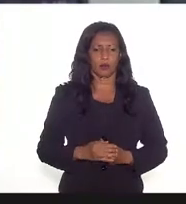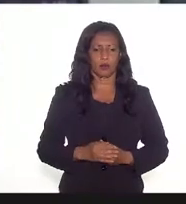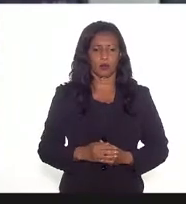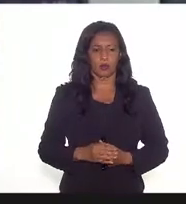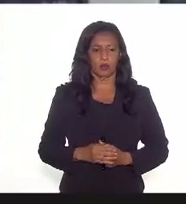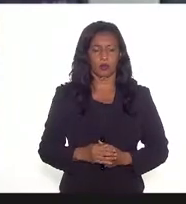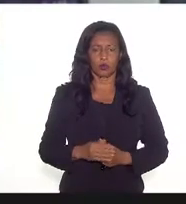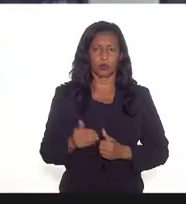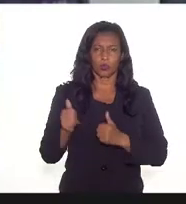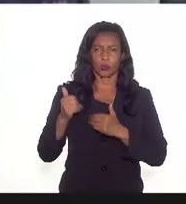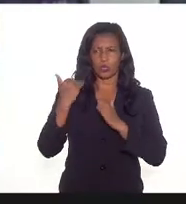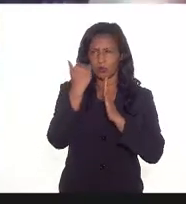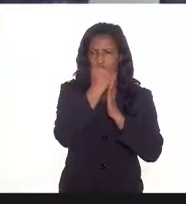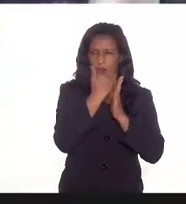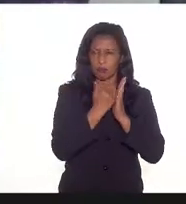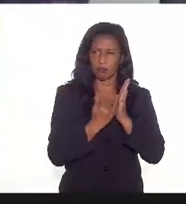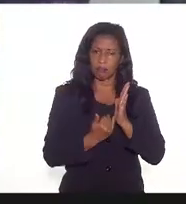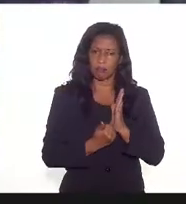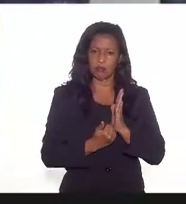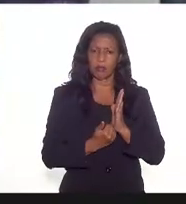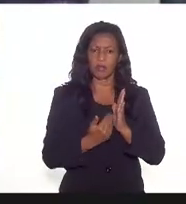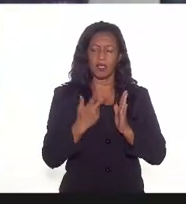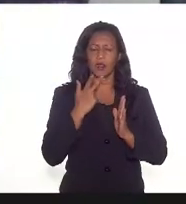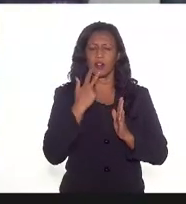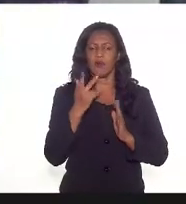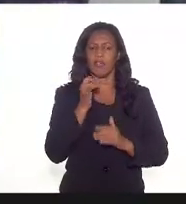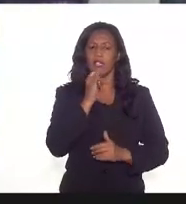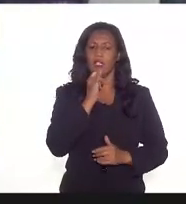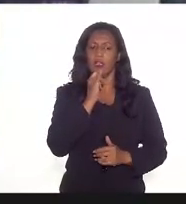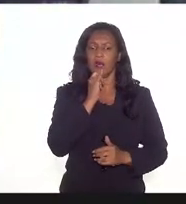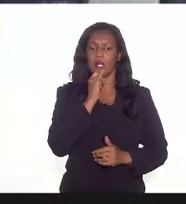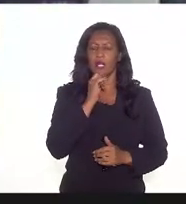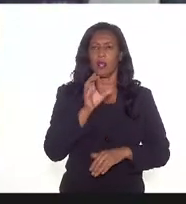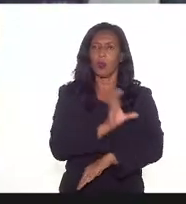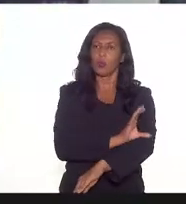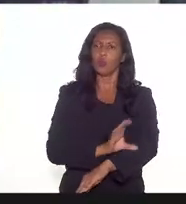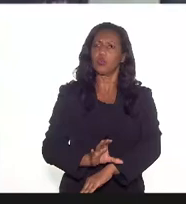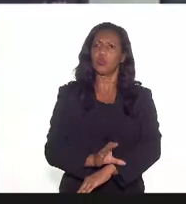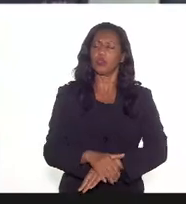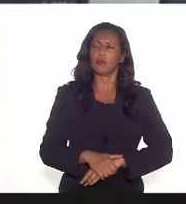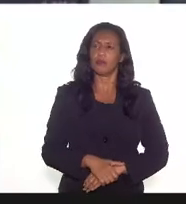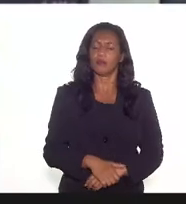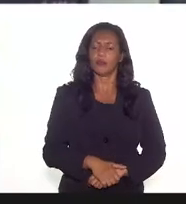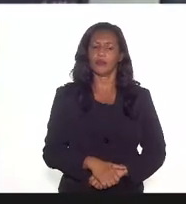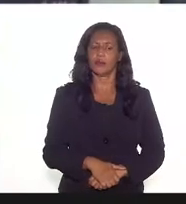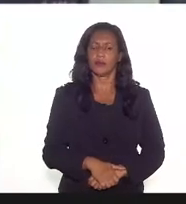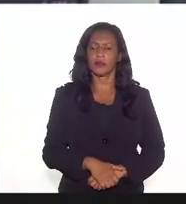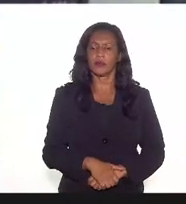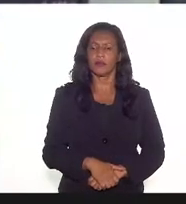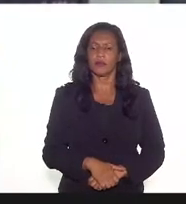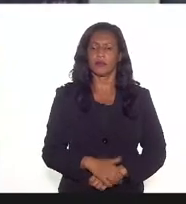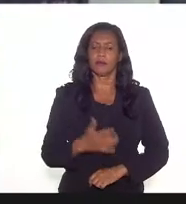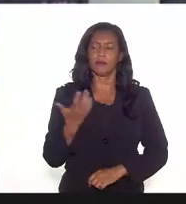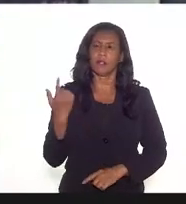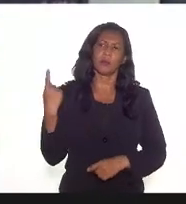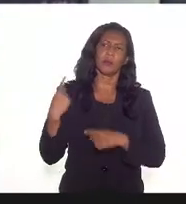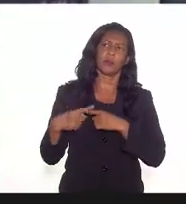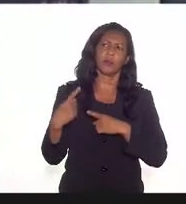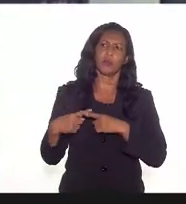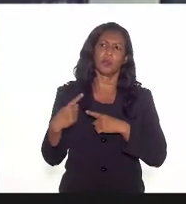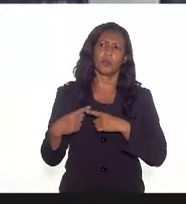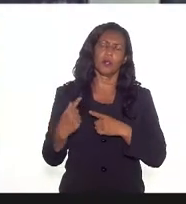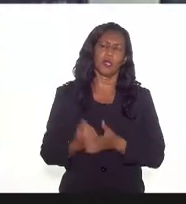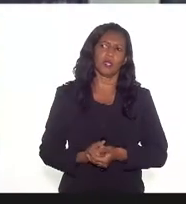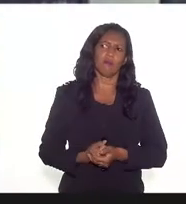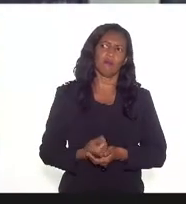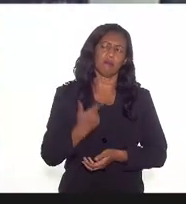dos segmentos que se referem, por exemplo, à cultura. Eu queria saber por quê. Quer dizer, eu